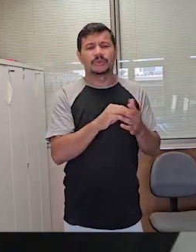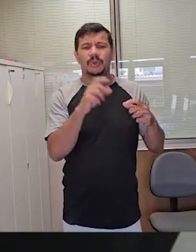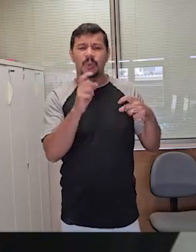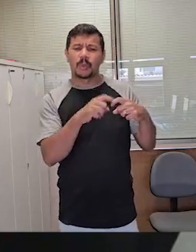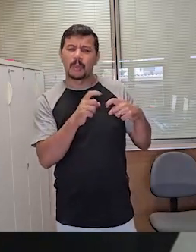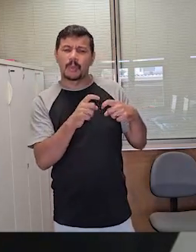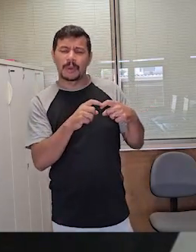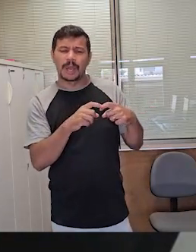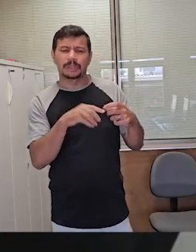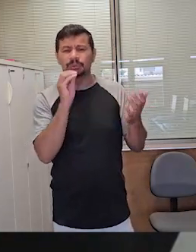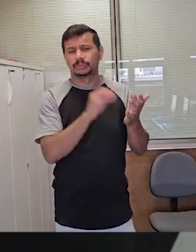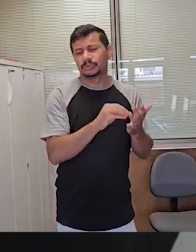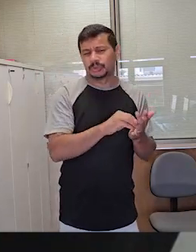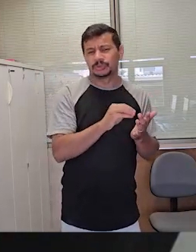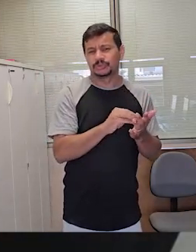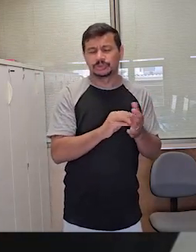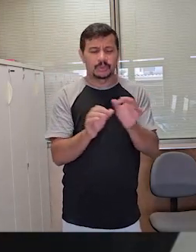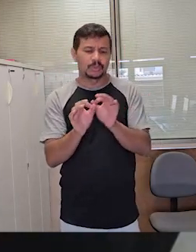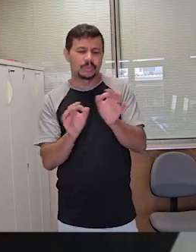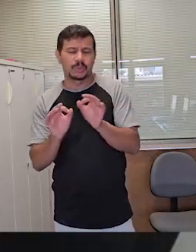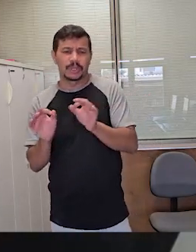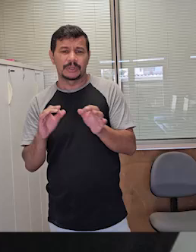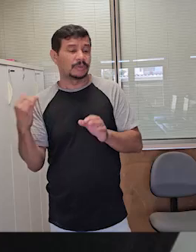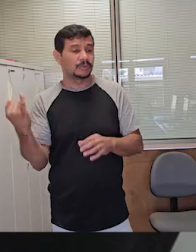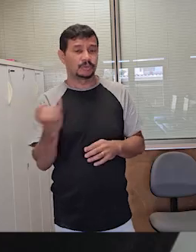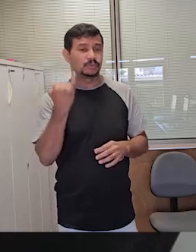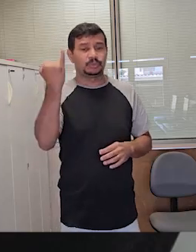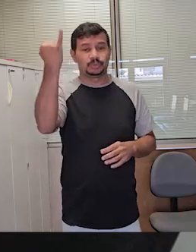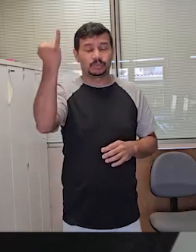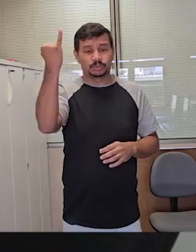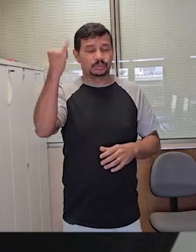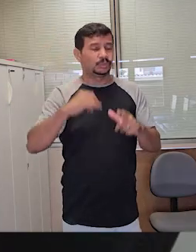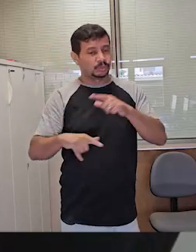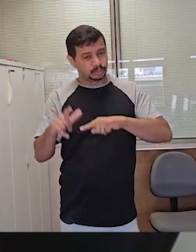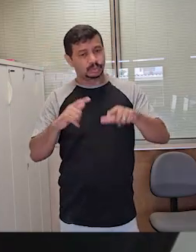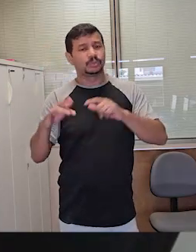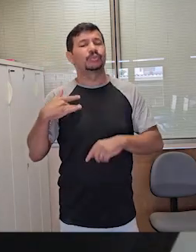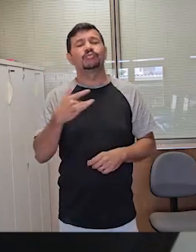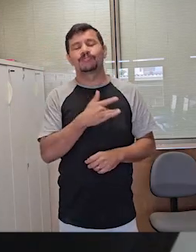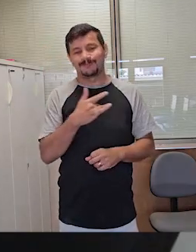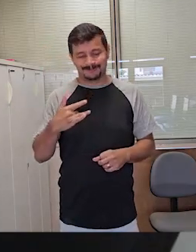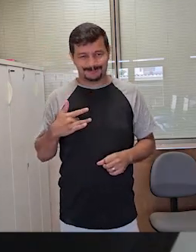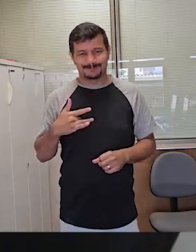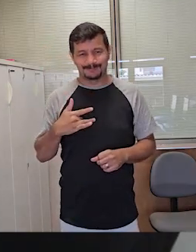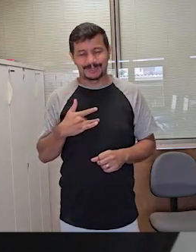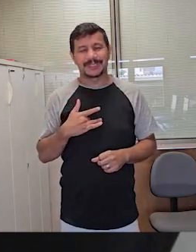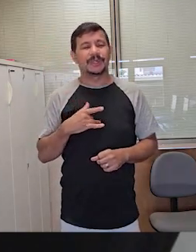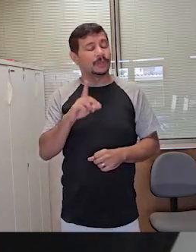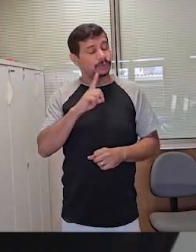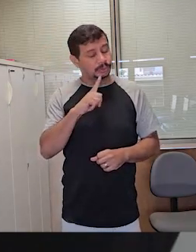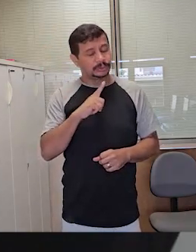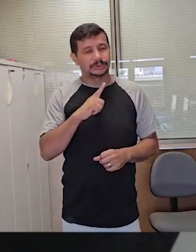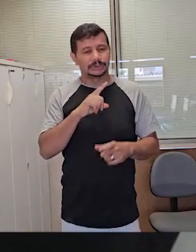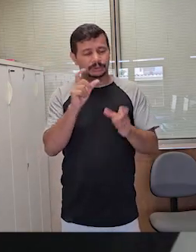enfermeiros, falta estrutura, né? Principalmente na área de saúde do trabalhador, que hoje, para nós, o que a gente ainda tem, quando funciona e